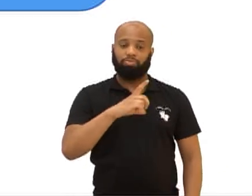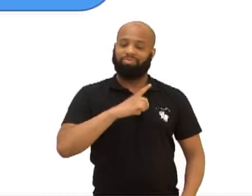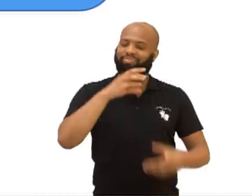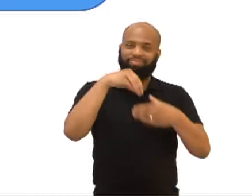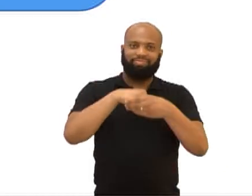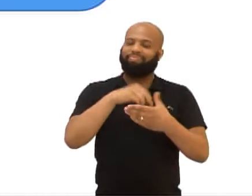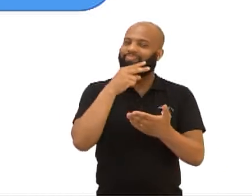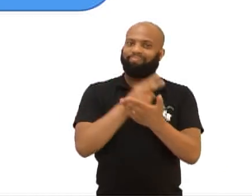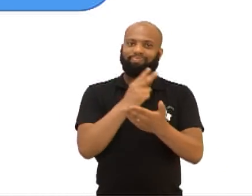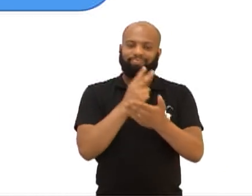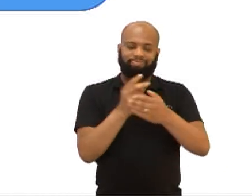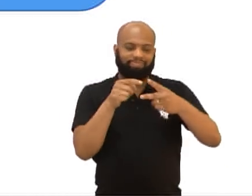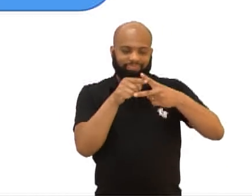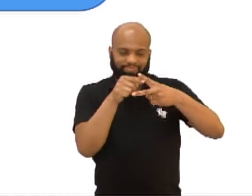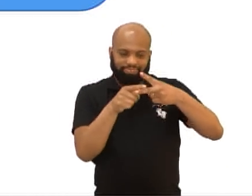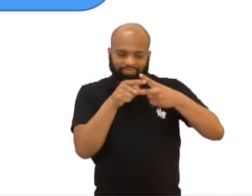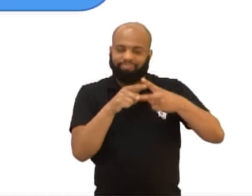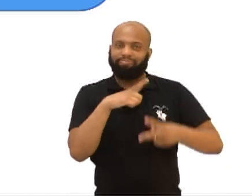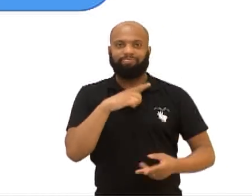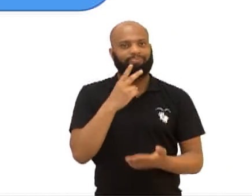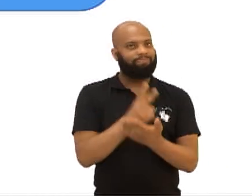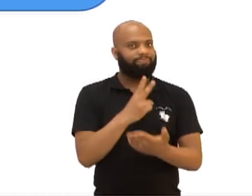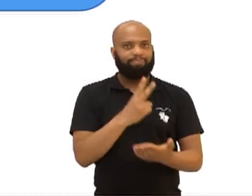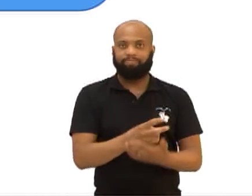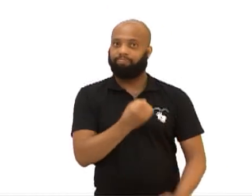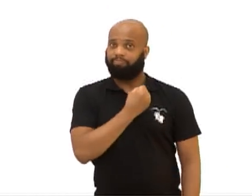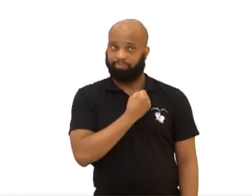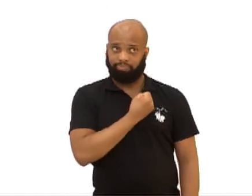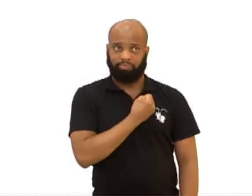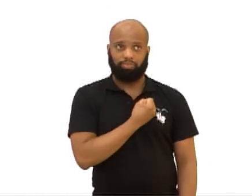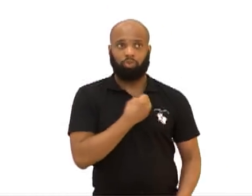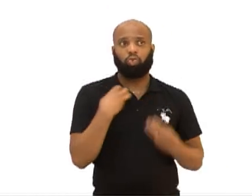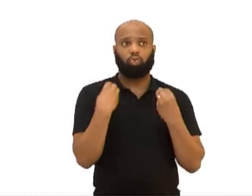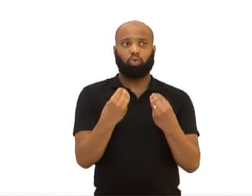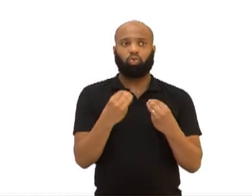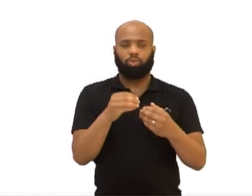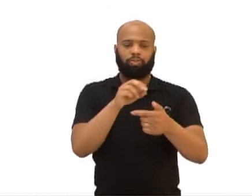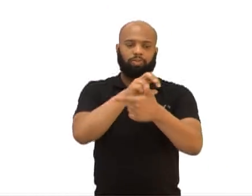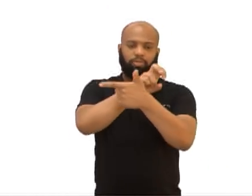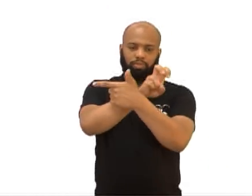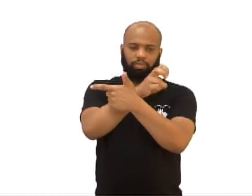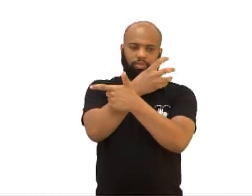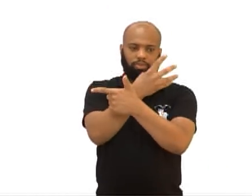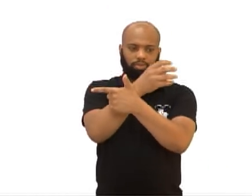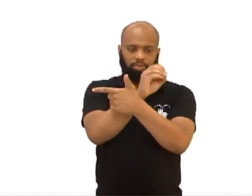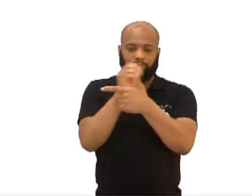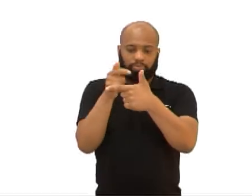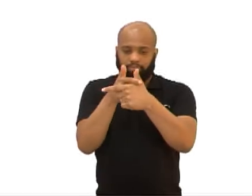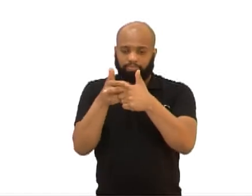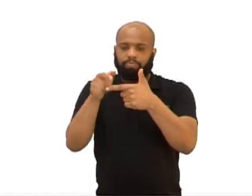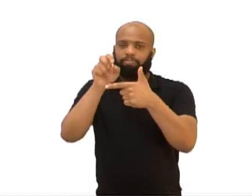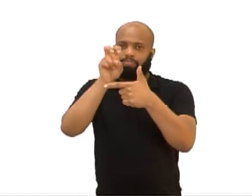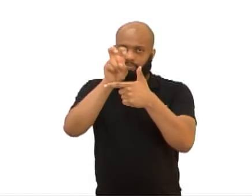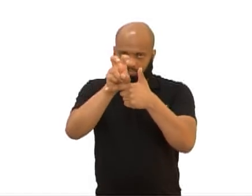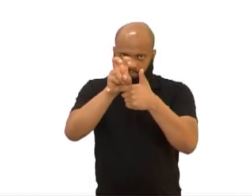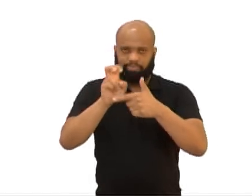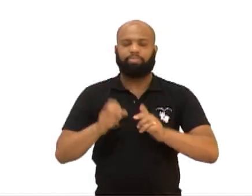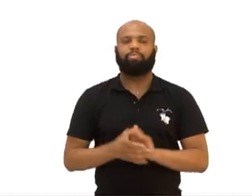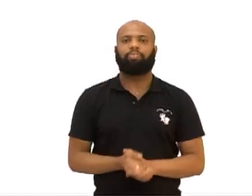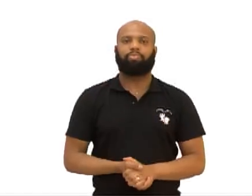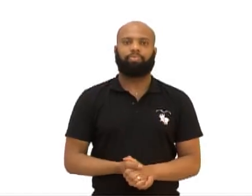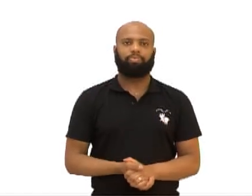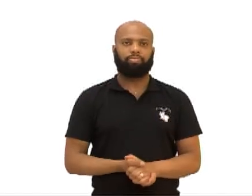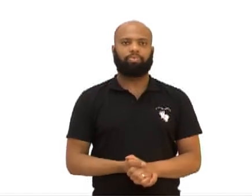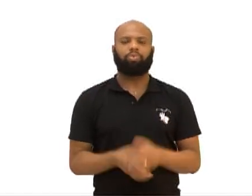mesma medida, né? Possuem a mesma medida. Então, 5. Então, aqui quanto que eu vou fazer? 540 dividido por